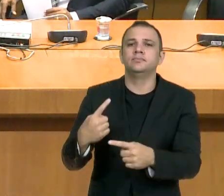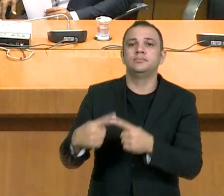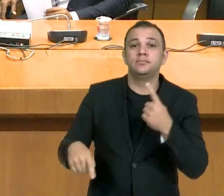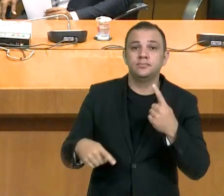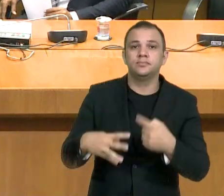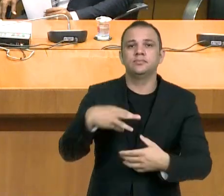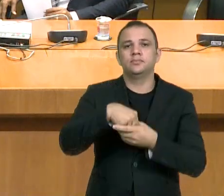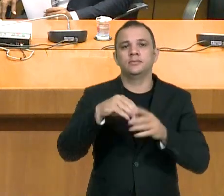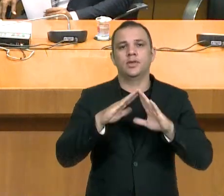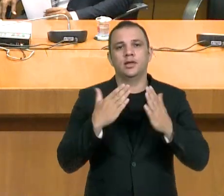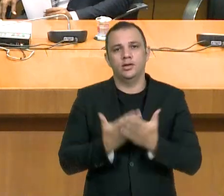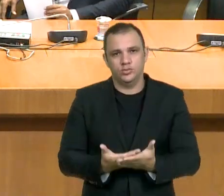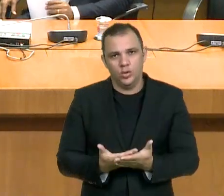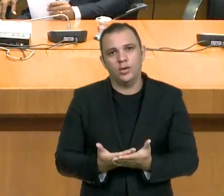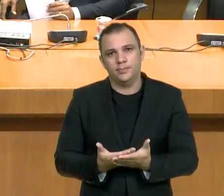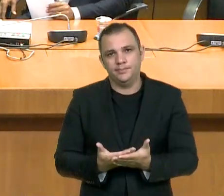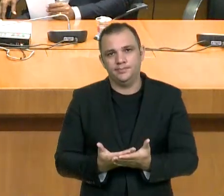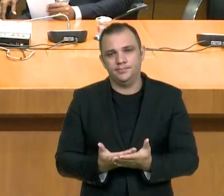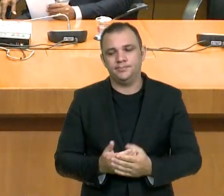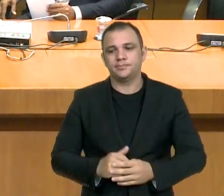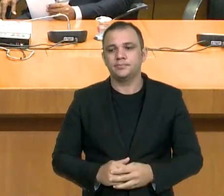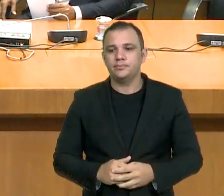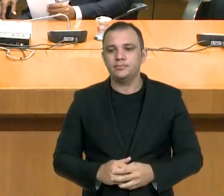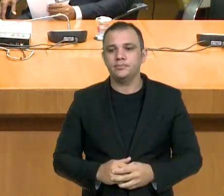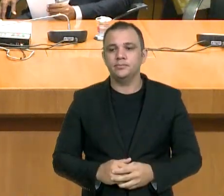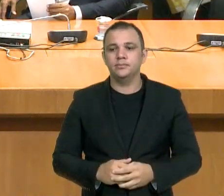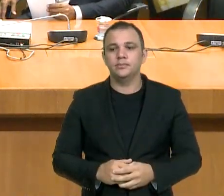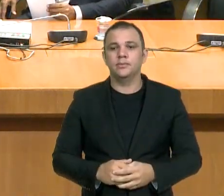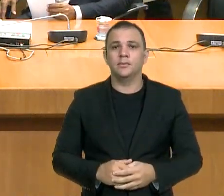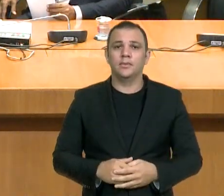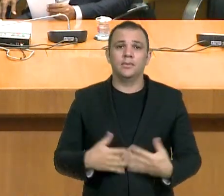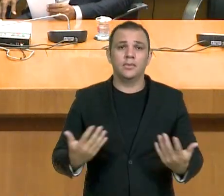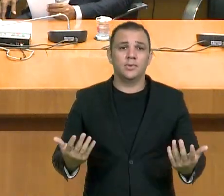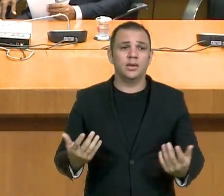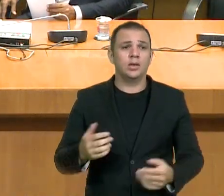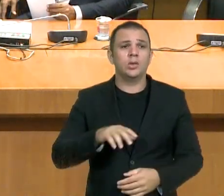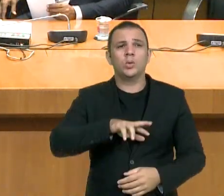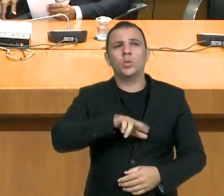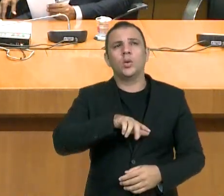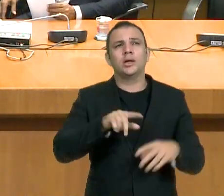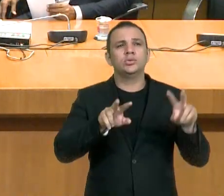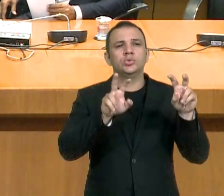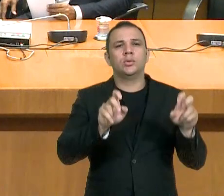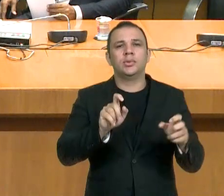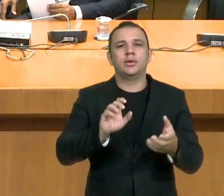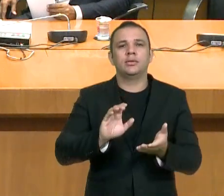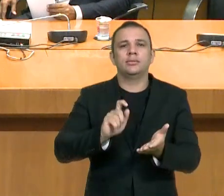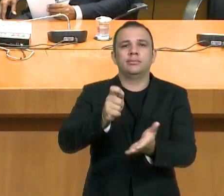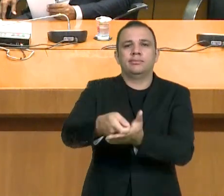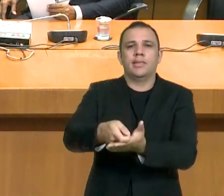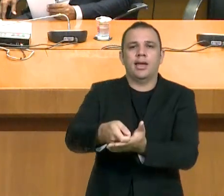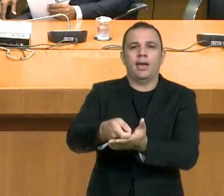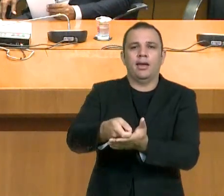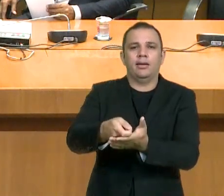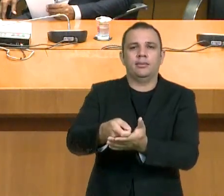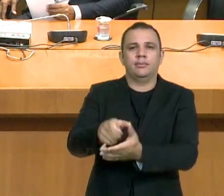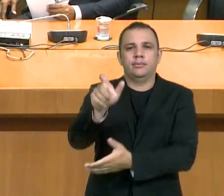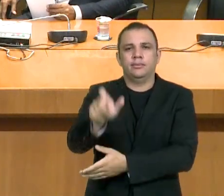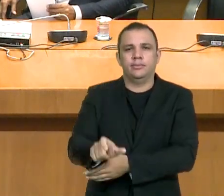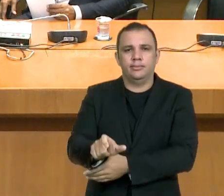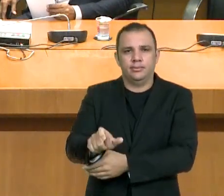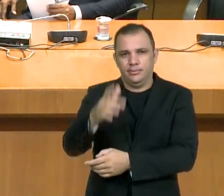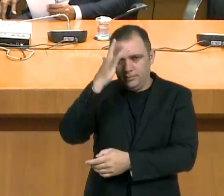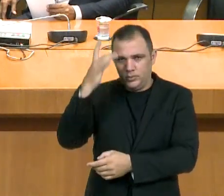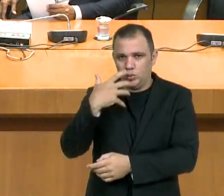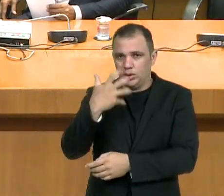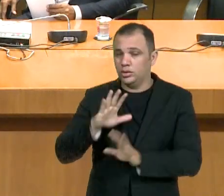é proibir que essas músicas sejam executadas, com custo ou sem custo, para o ingresso. Não se trata apenas de contratação de shows, mas sim, especificamente, que essas músicas